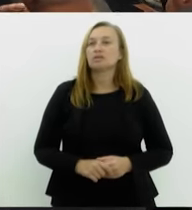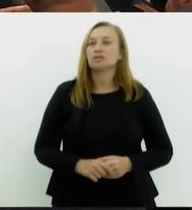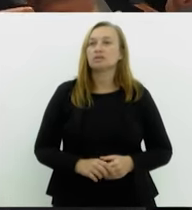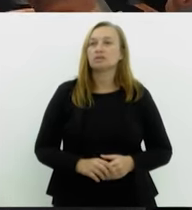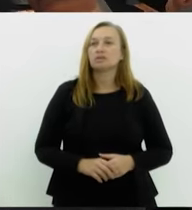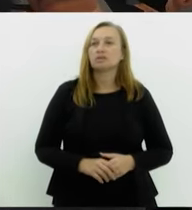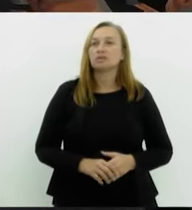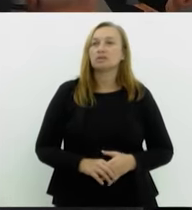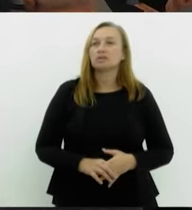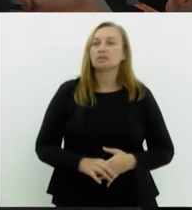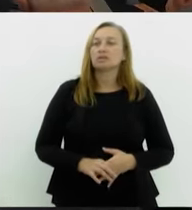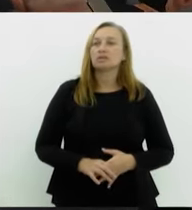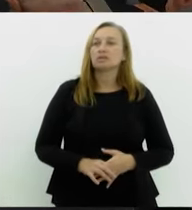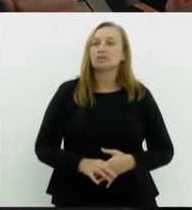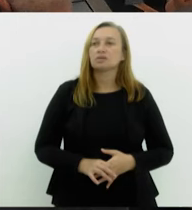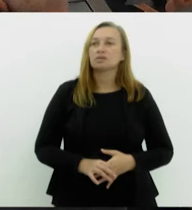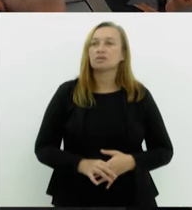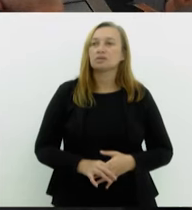Mas é só preencher a